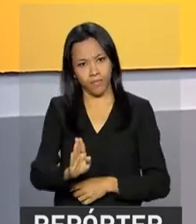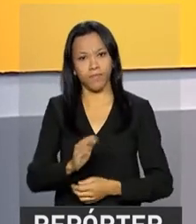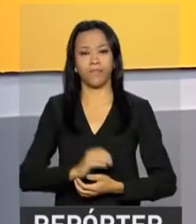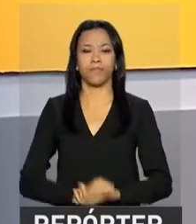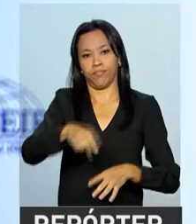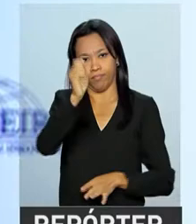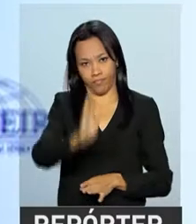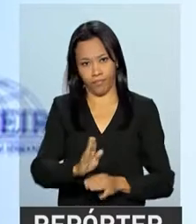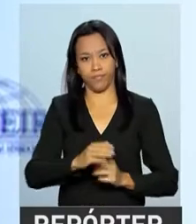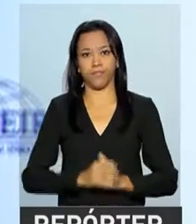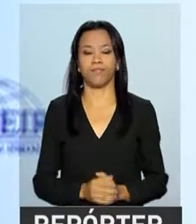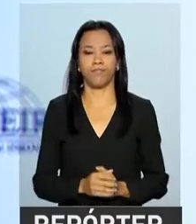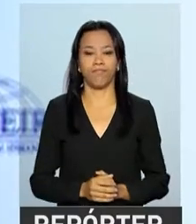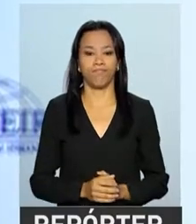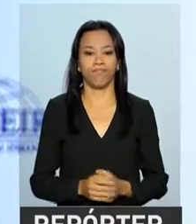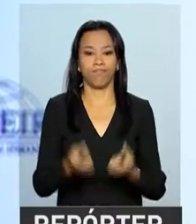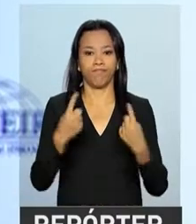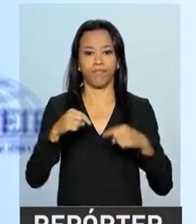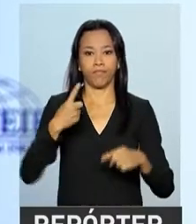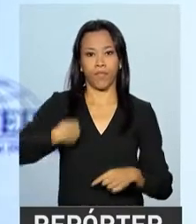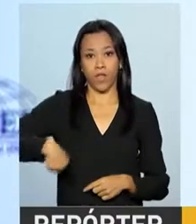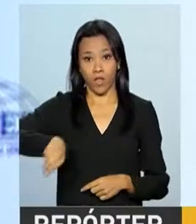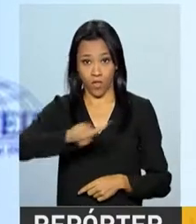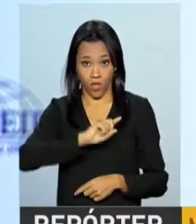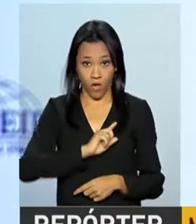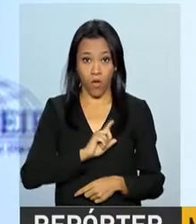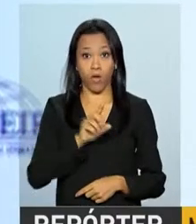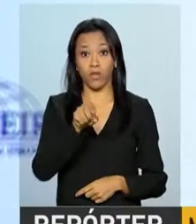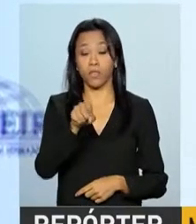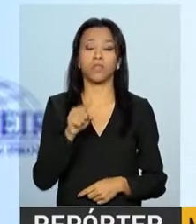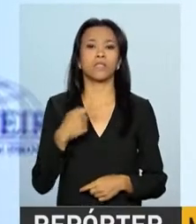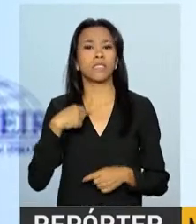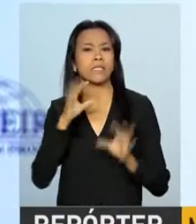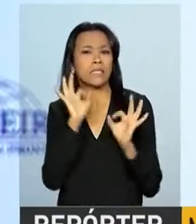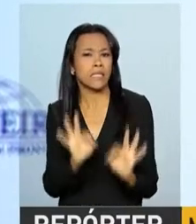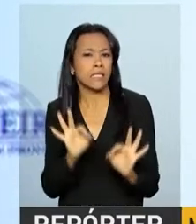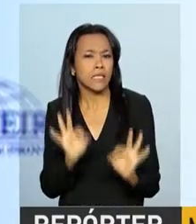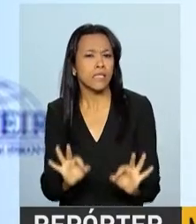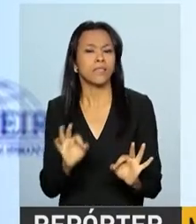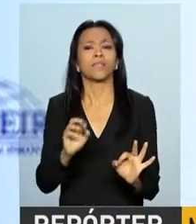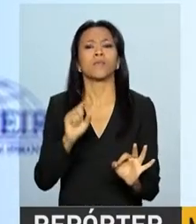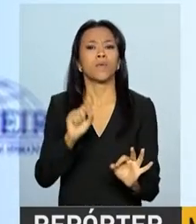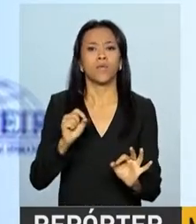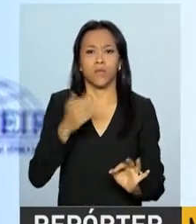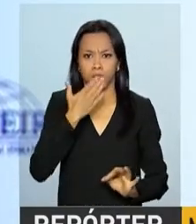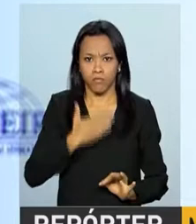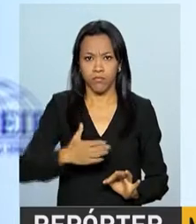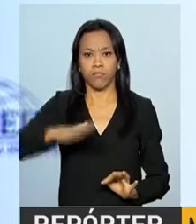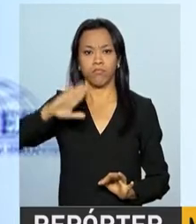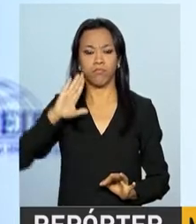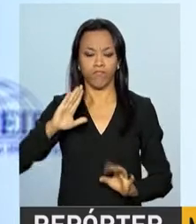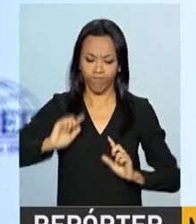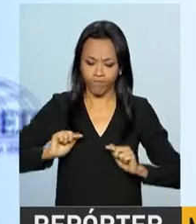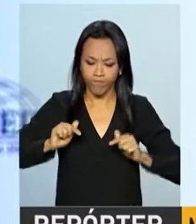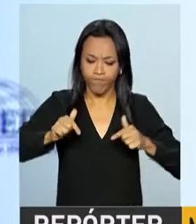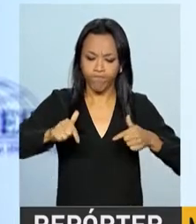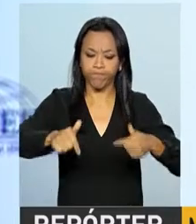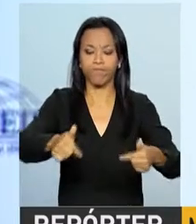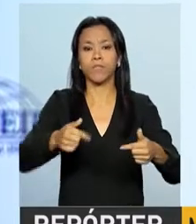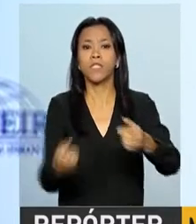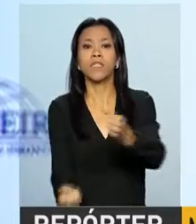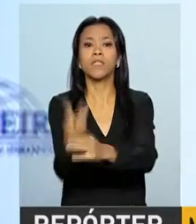economia. Nós estamos, os senhores podem ter certeza, comprometidos com a criação